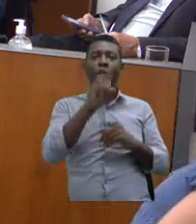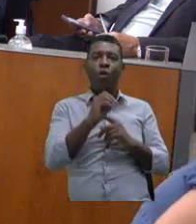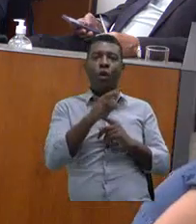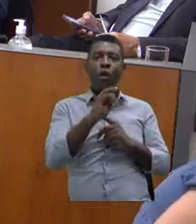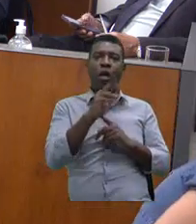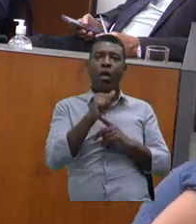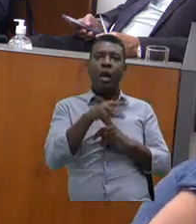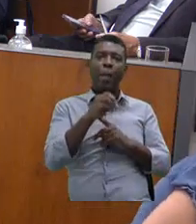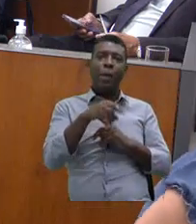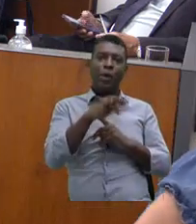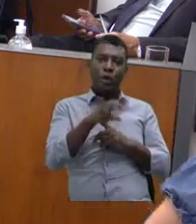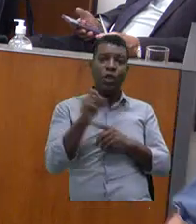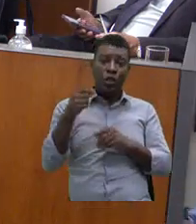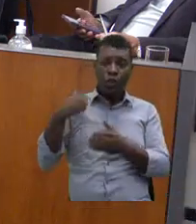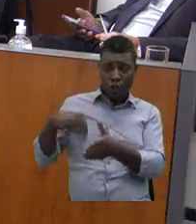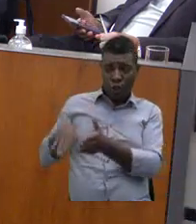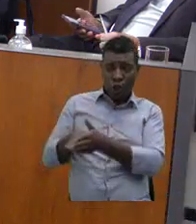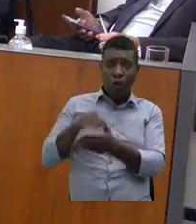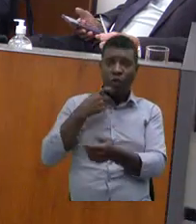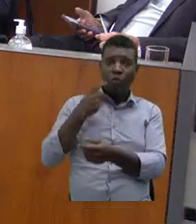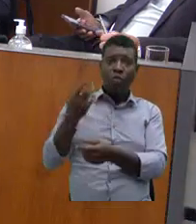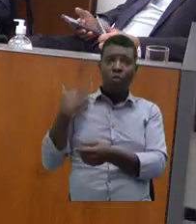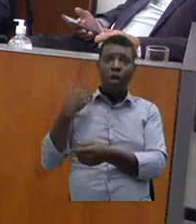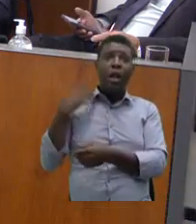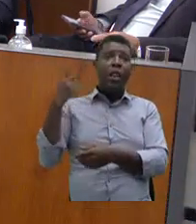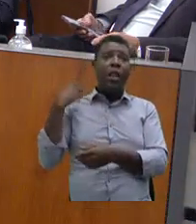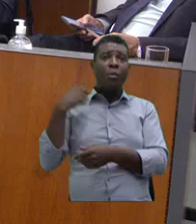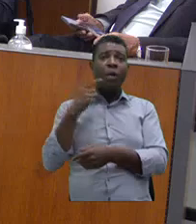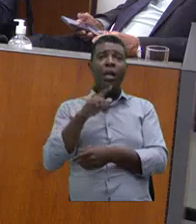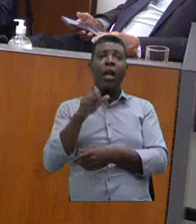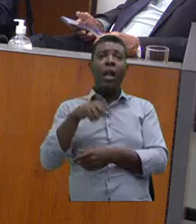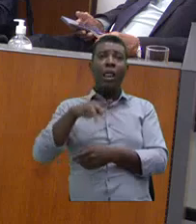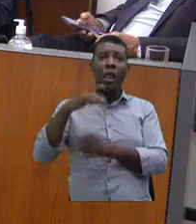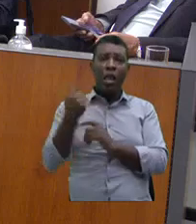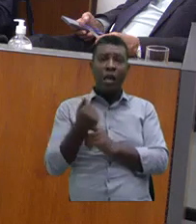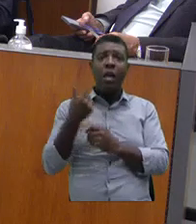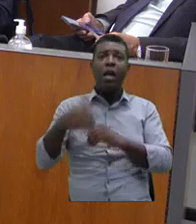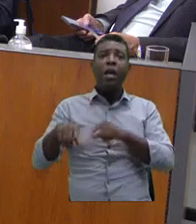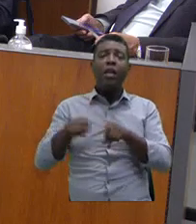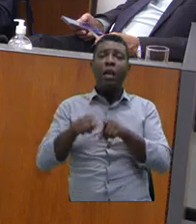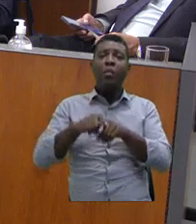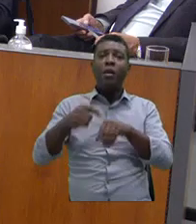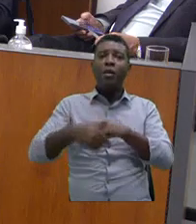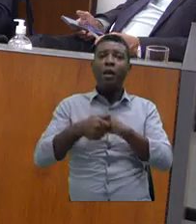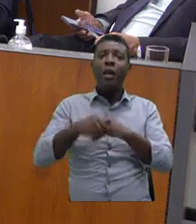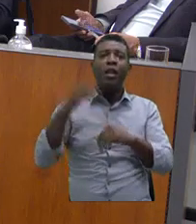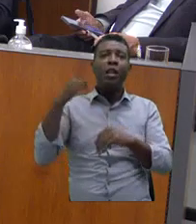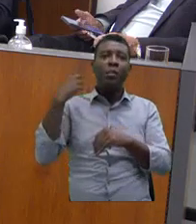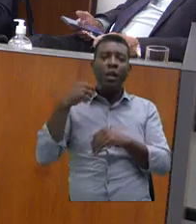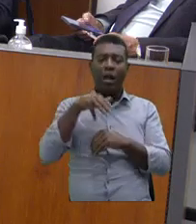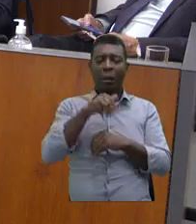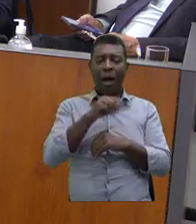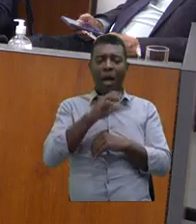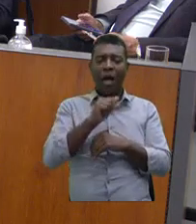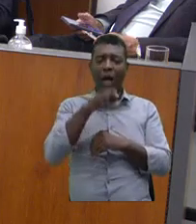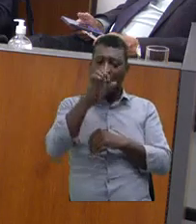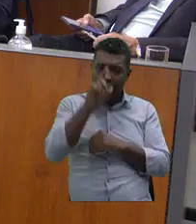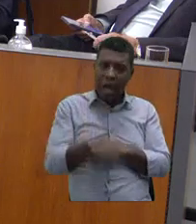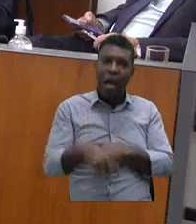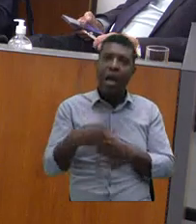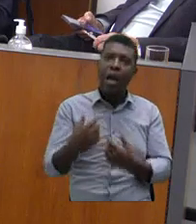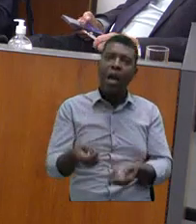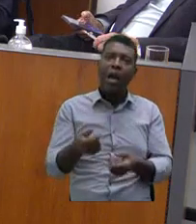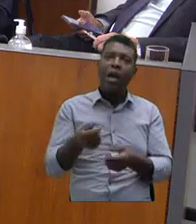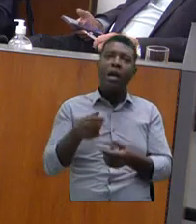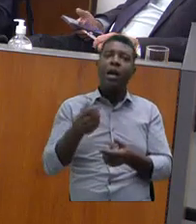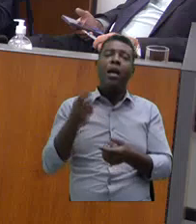tinha saudado, a deputada Leninha saiu também, a deputada Macaé, o deputado delegado Cristiano, que já veio